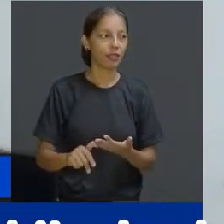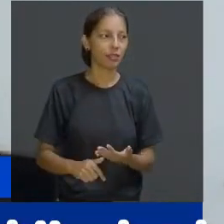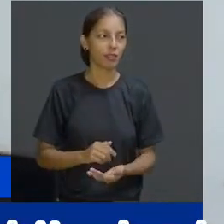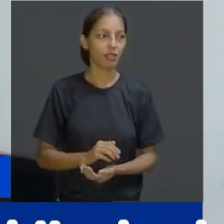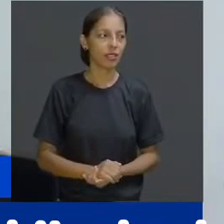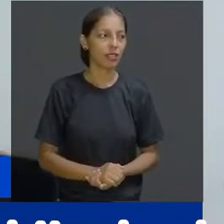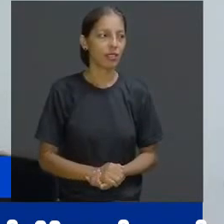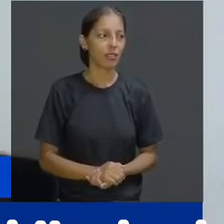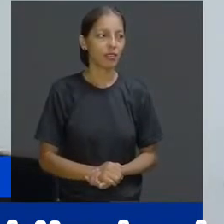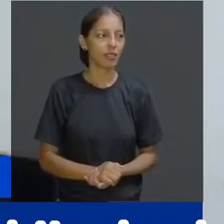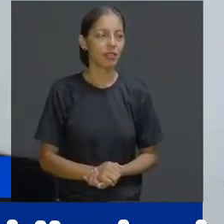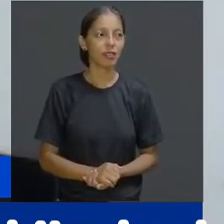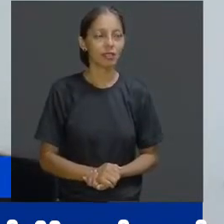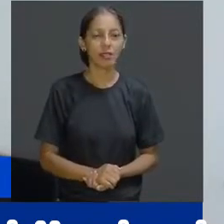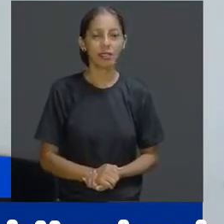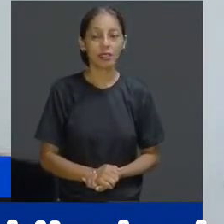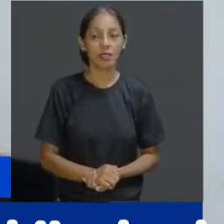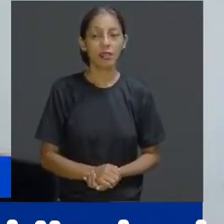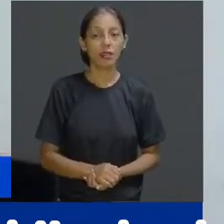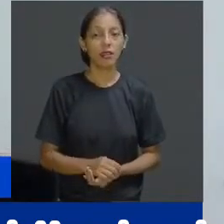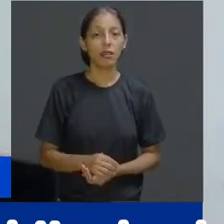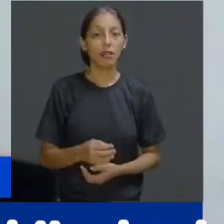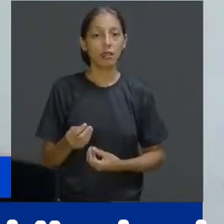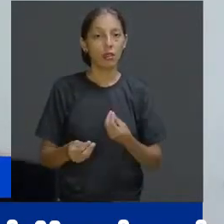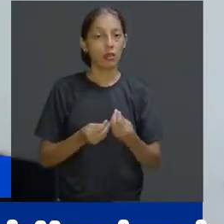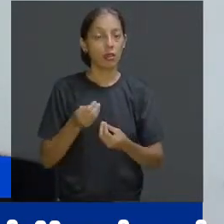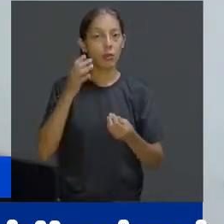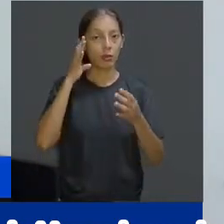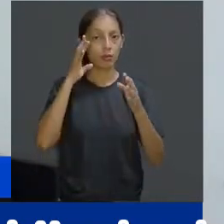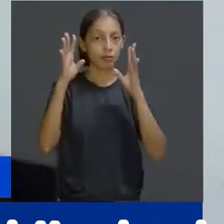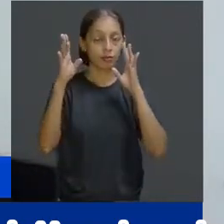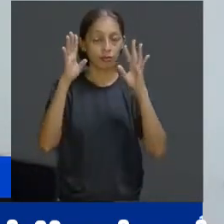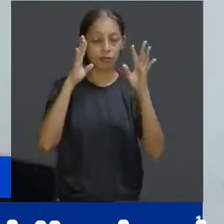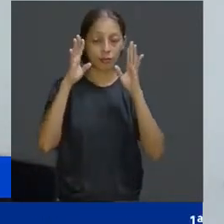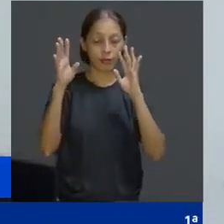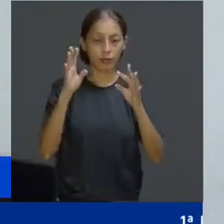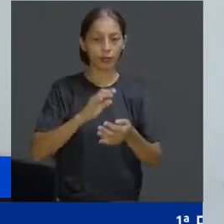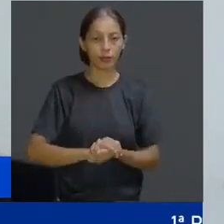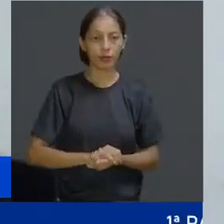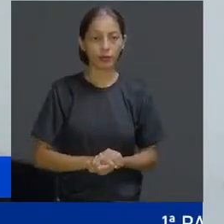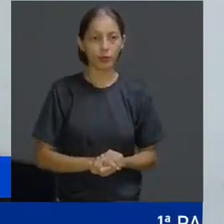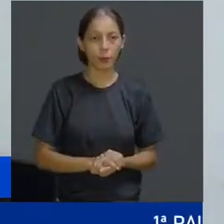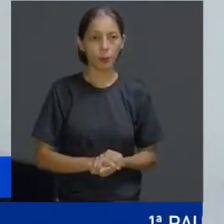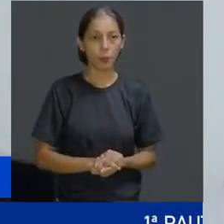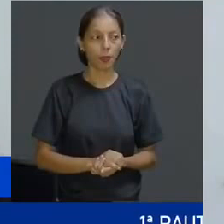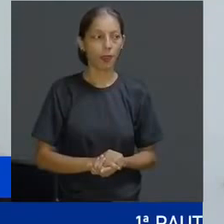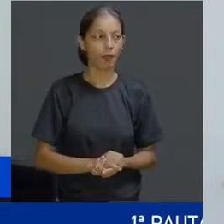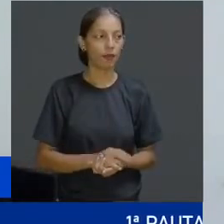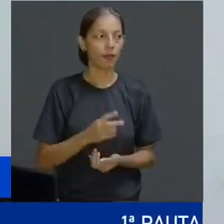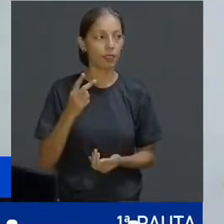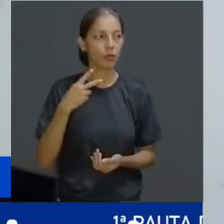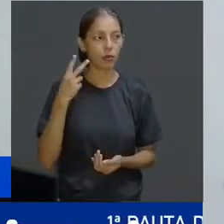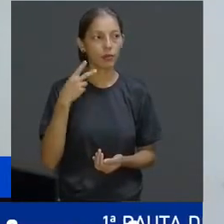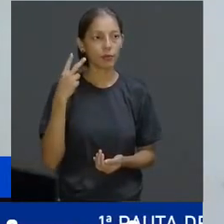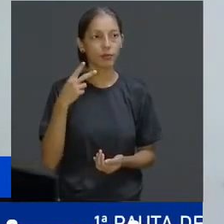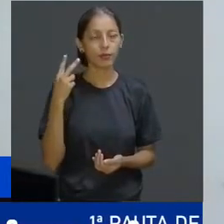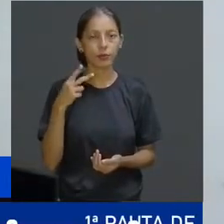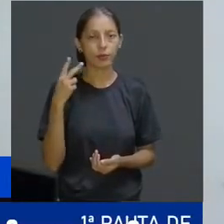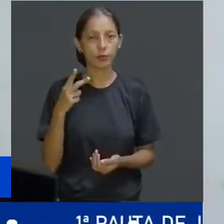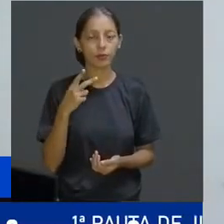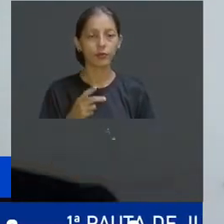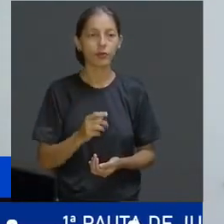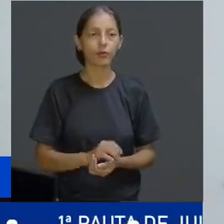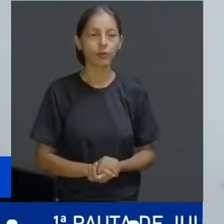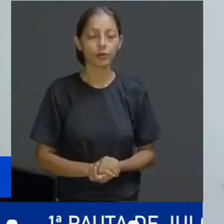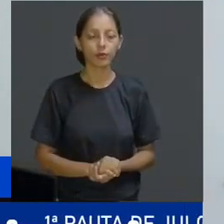A seguir o raciocínio que eles desenvolveram, toda a Câmara de Vereadores de Macapá praticamente seria desfeita. Só não protocolaram